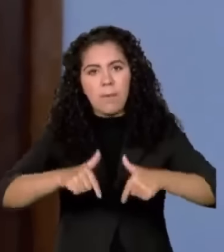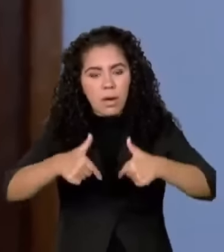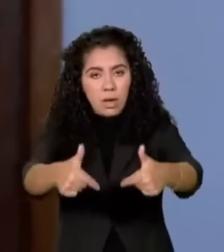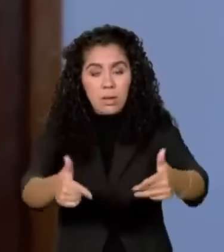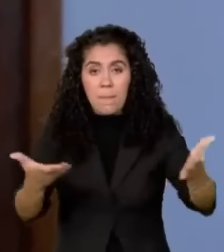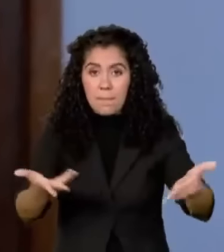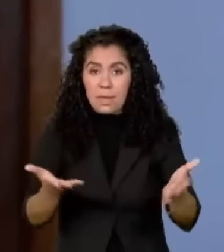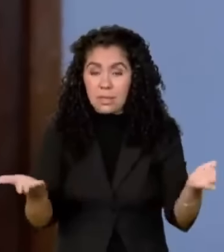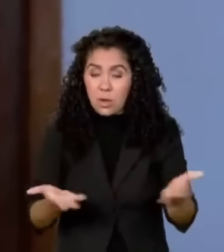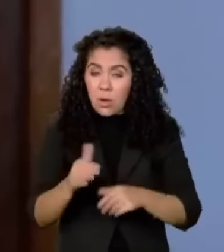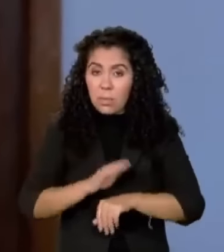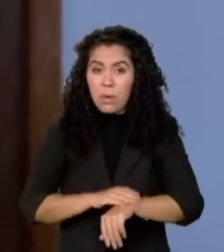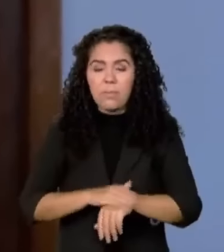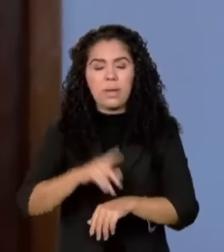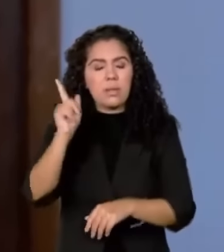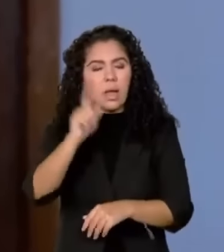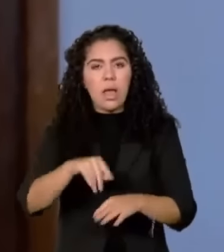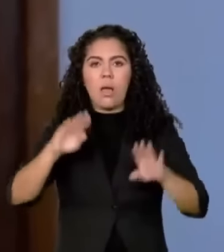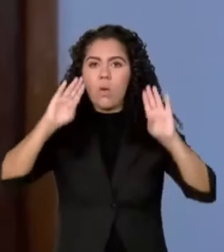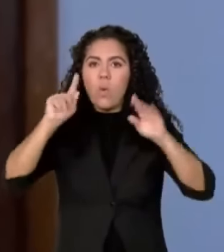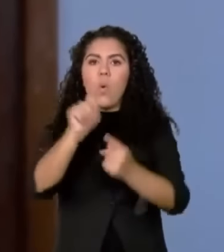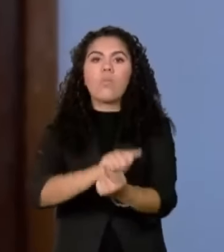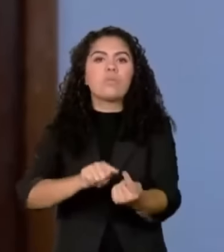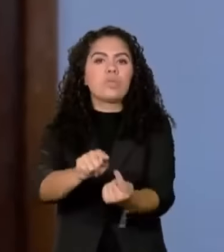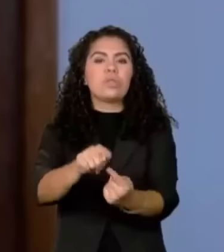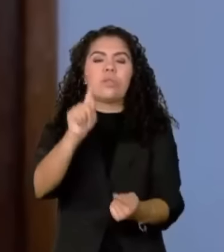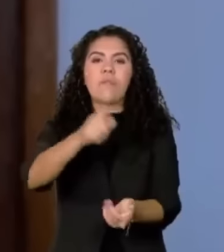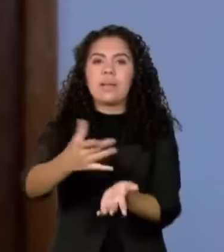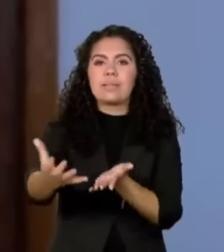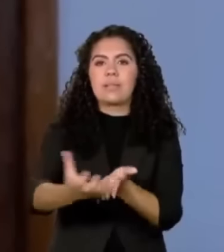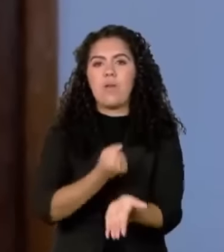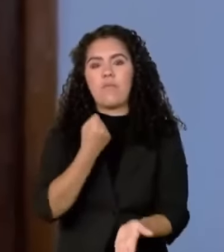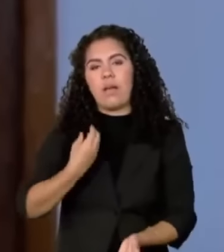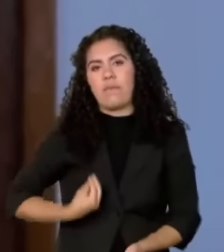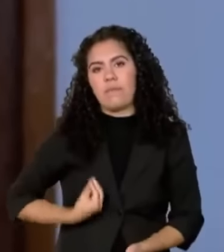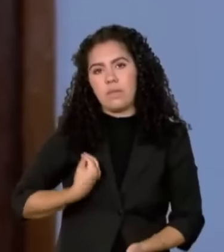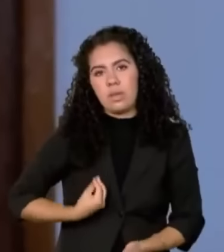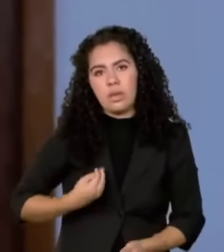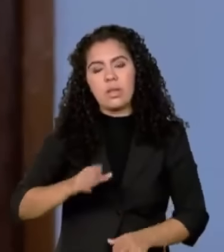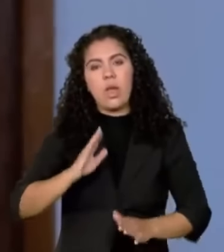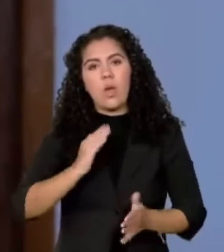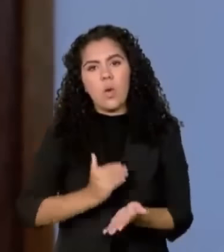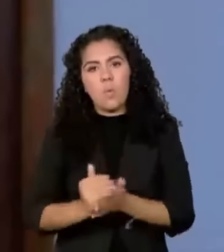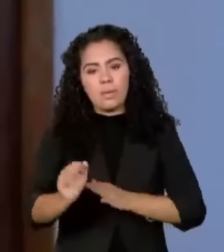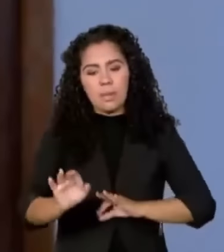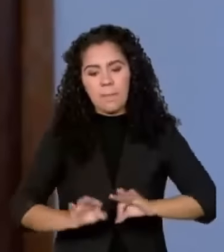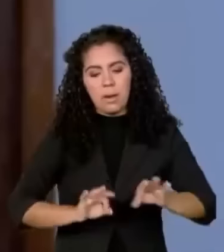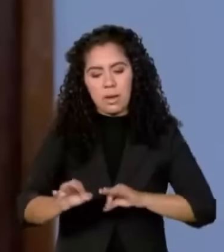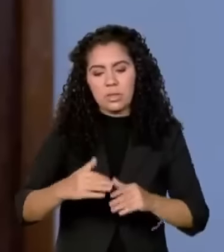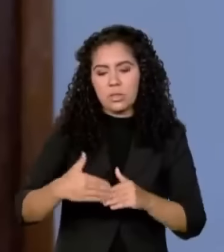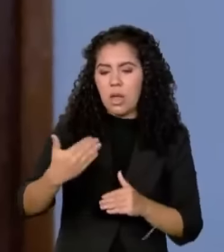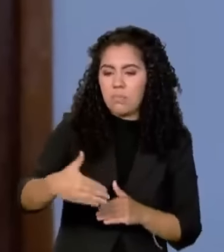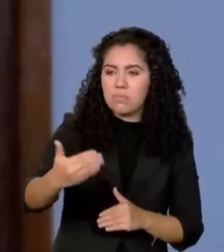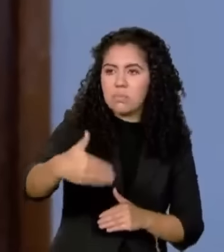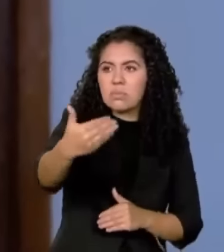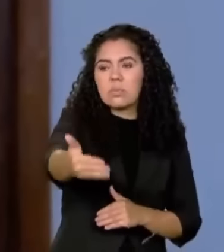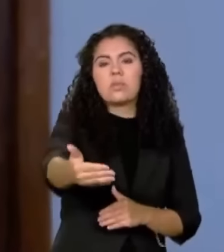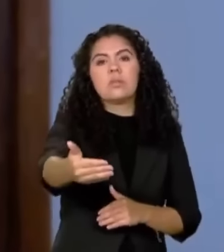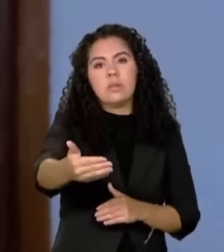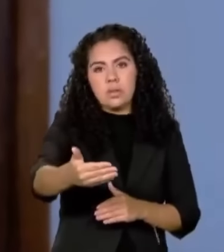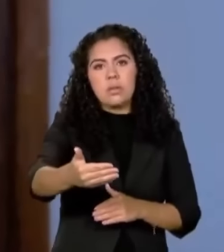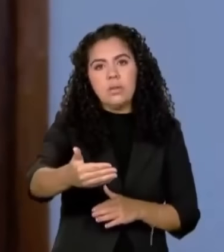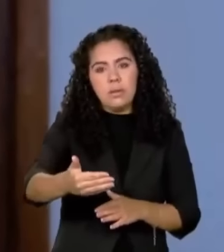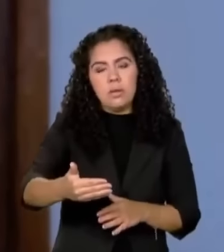nesse momento o foco é resgate, restabelecimento da normalidade e já começar a planejar nos próximos dias, já com a equipe